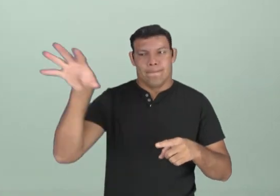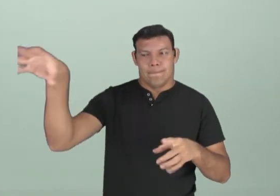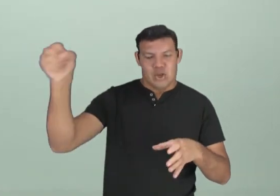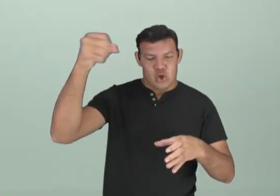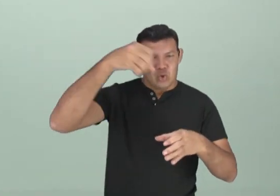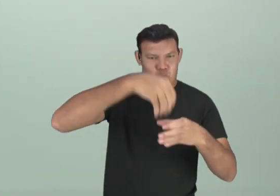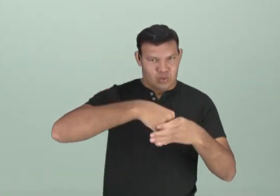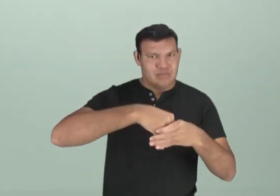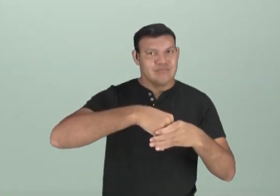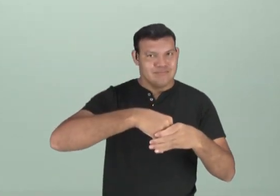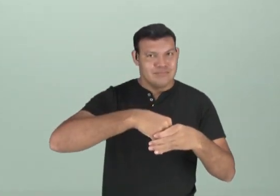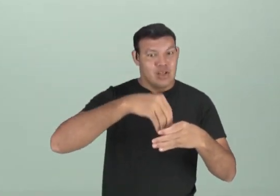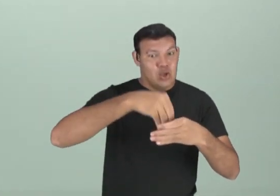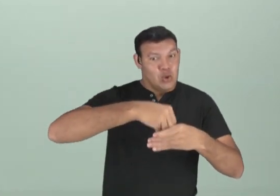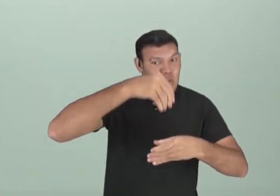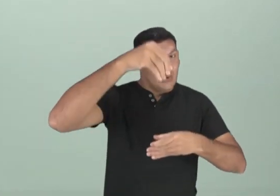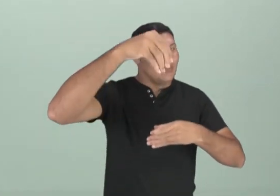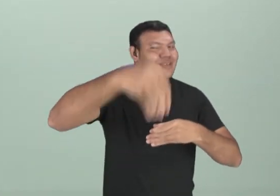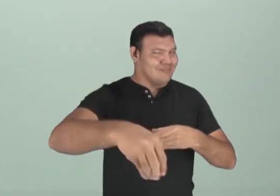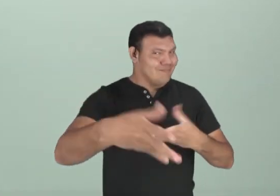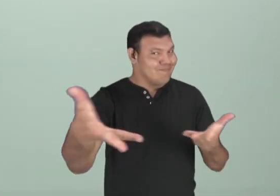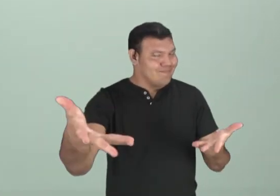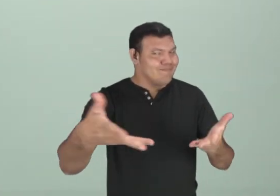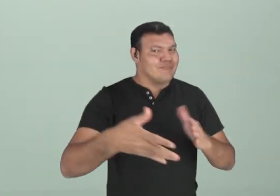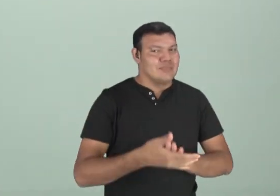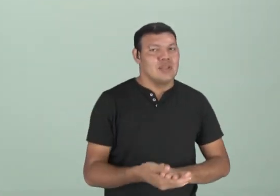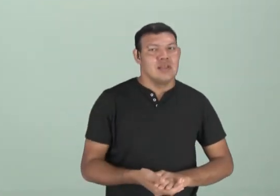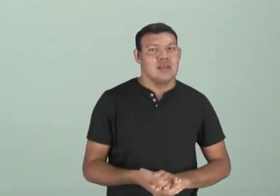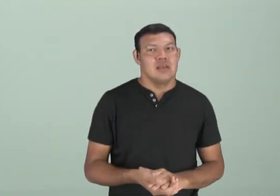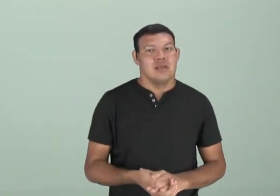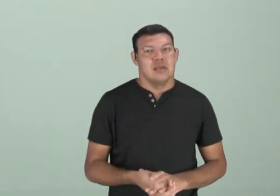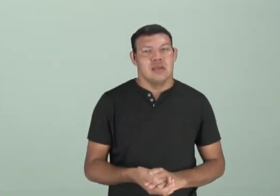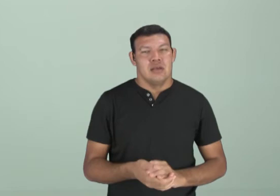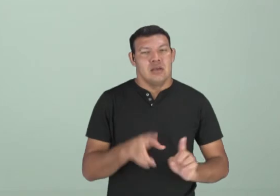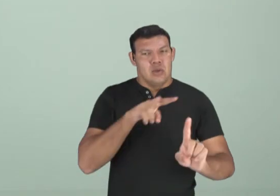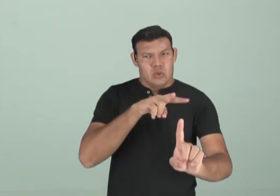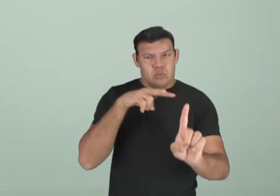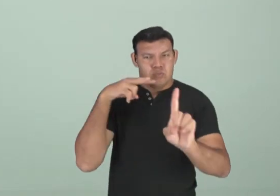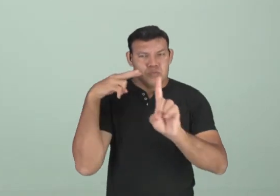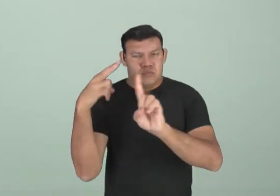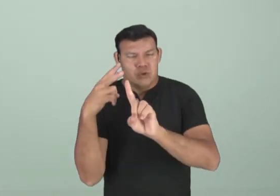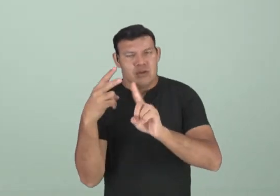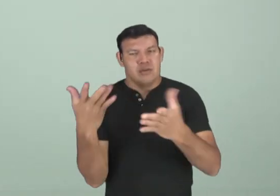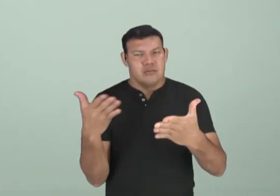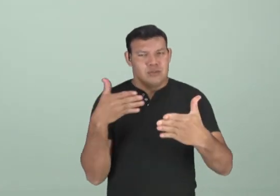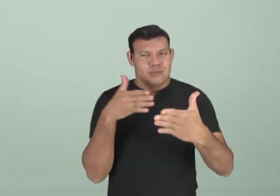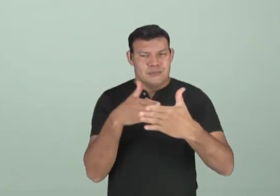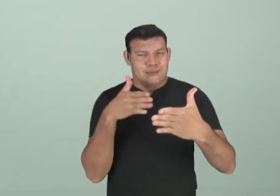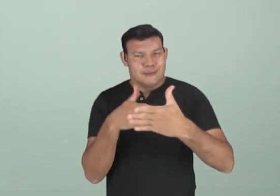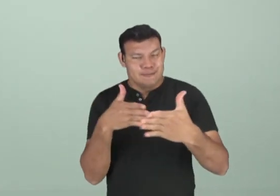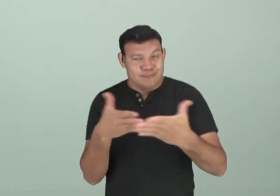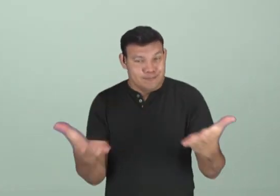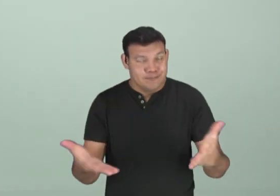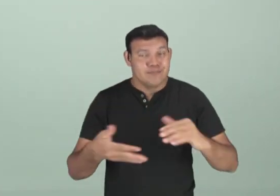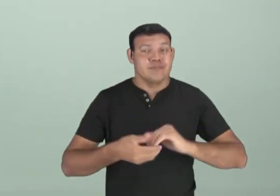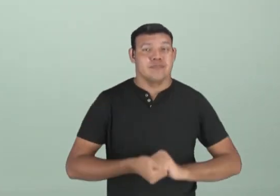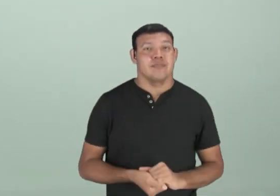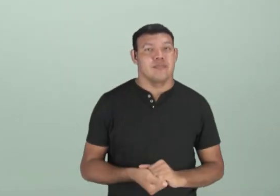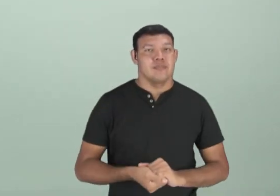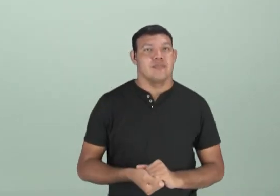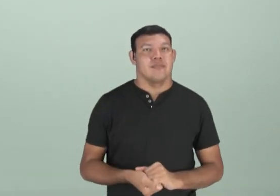caixinha. Então, nós estamos querendo sair dessa caixinha. Sair dessa visão limitada. Ok?